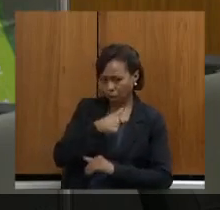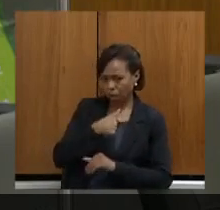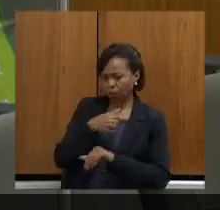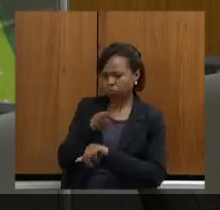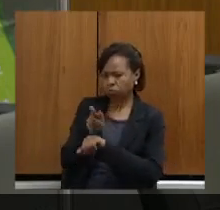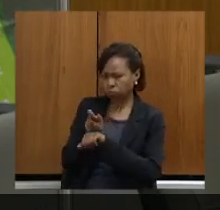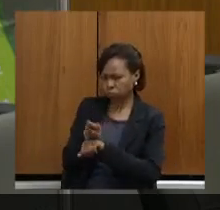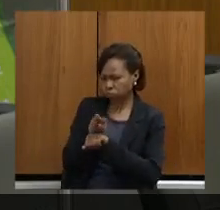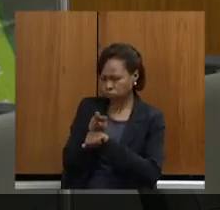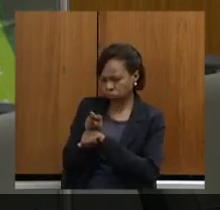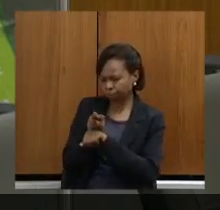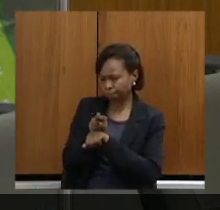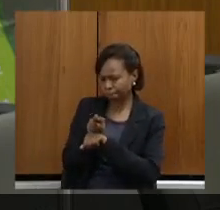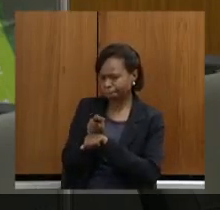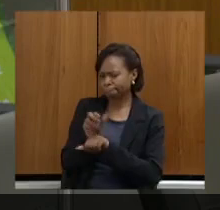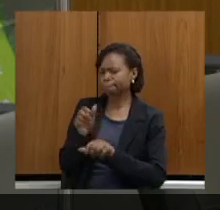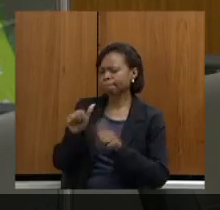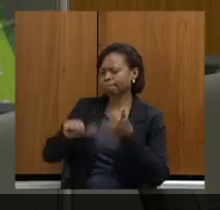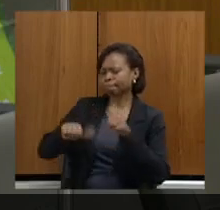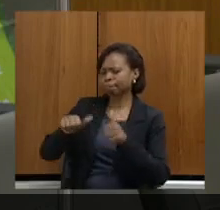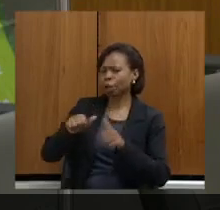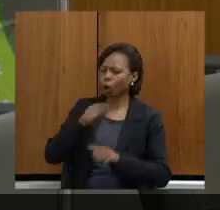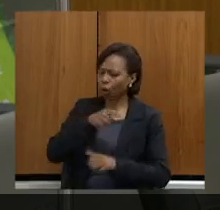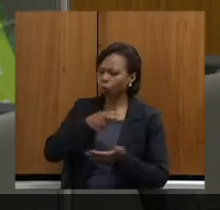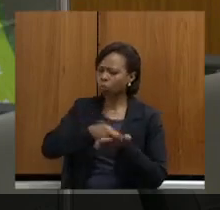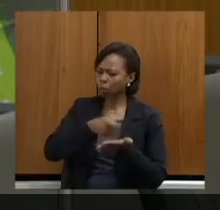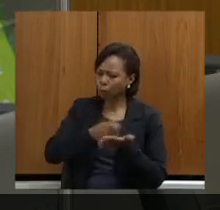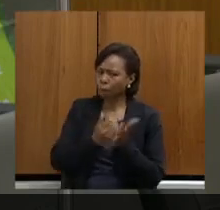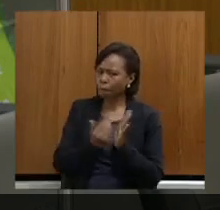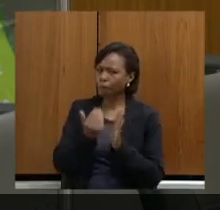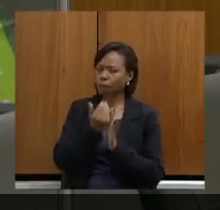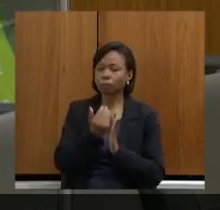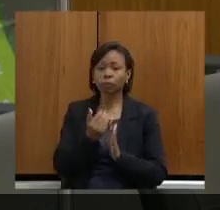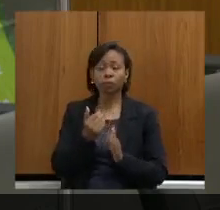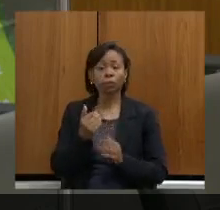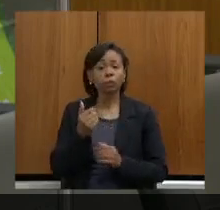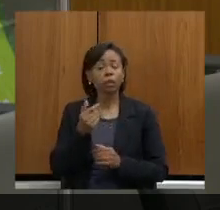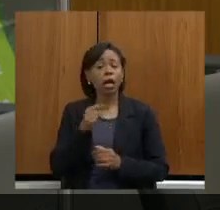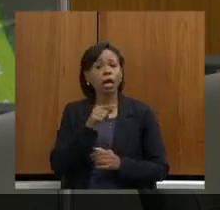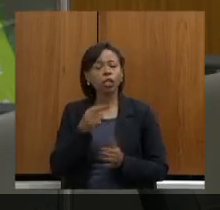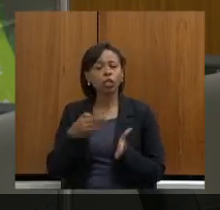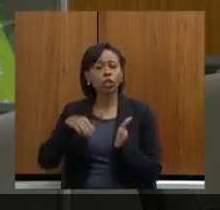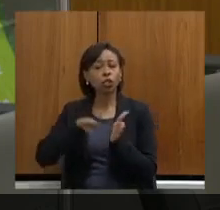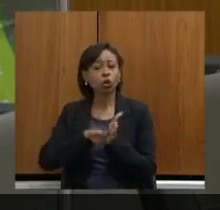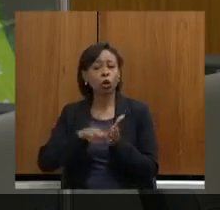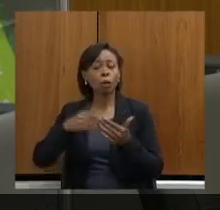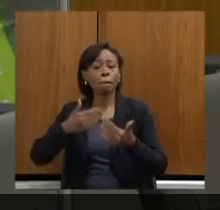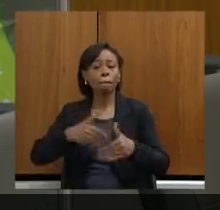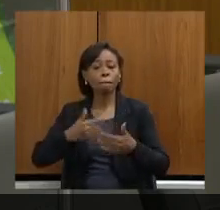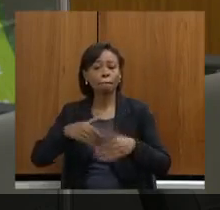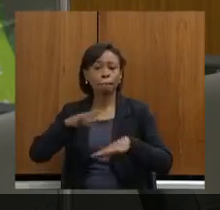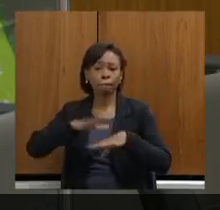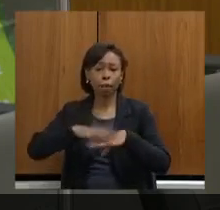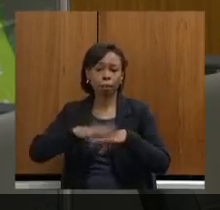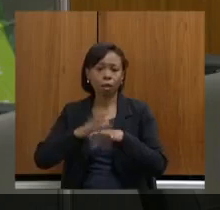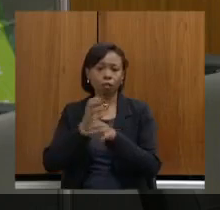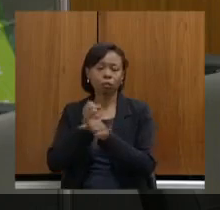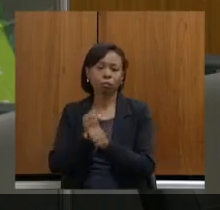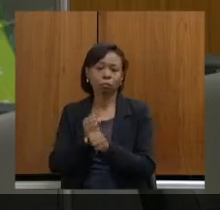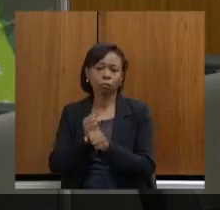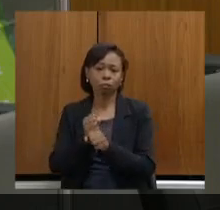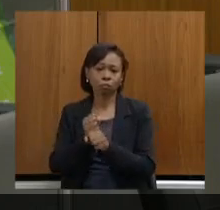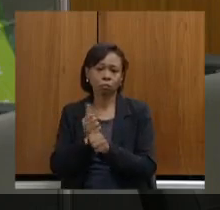de uma uma provocada para que melhor outro dia ela chegou com a prova de matemática tinha recebido total